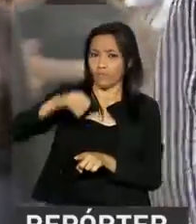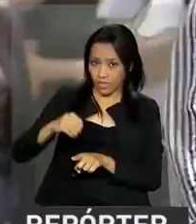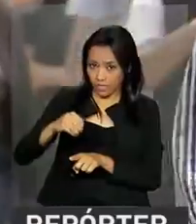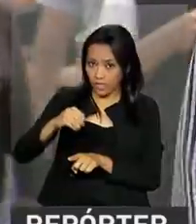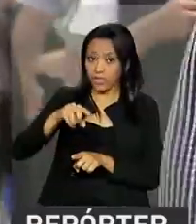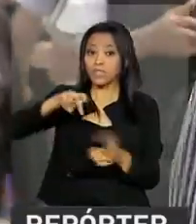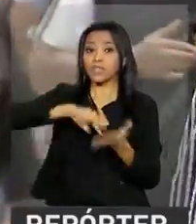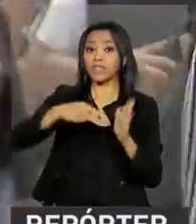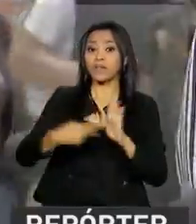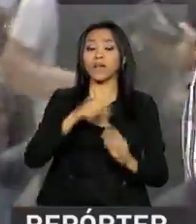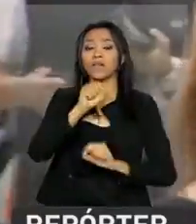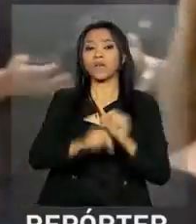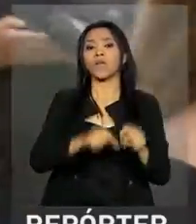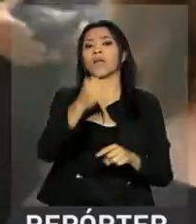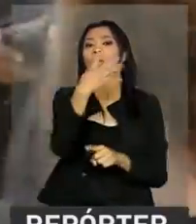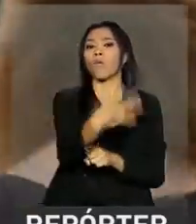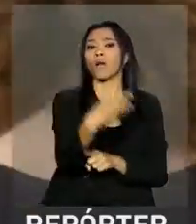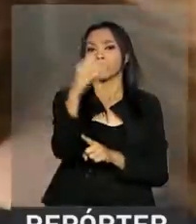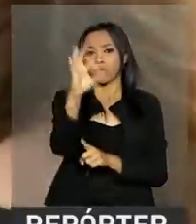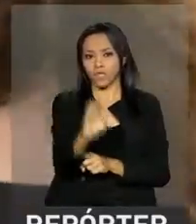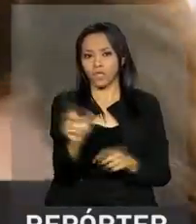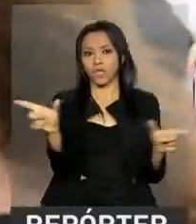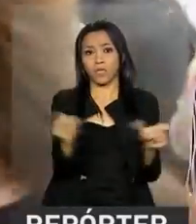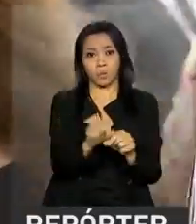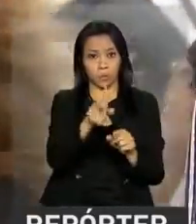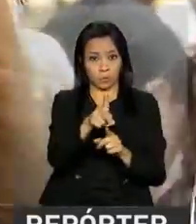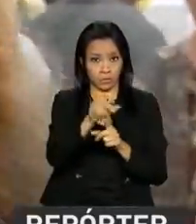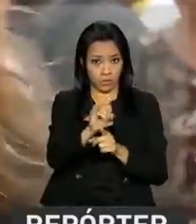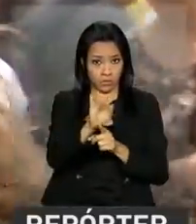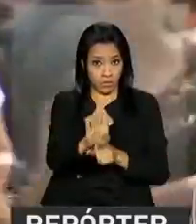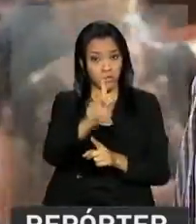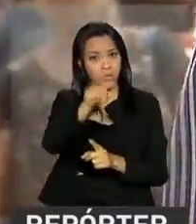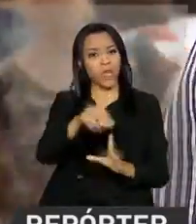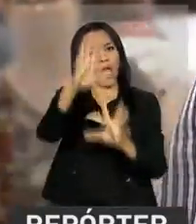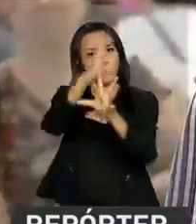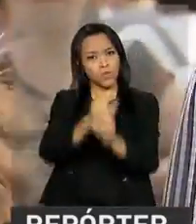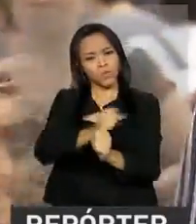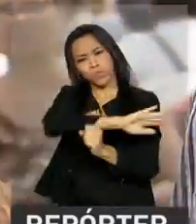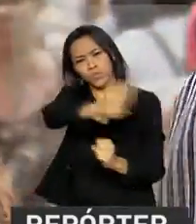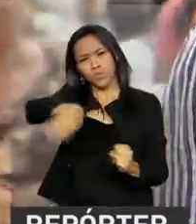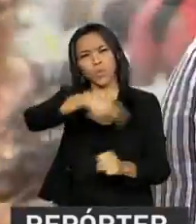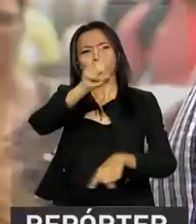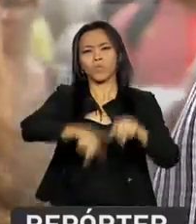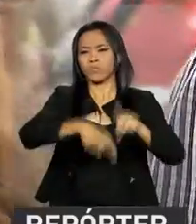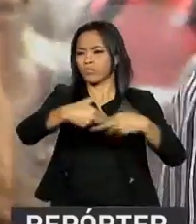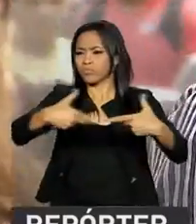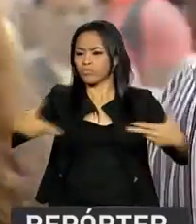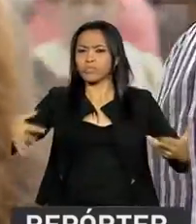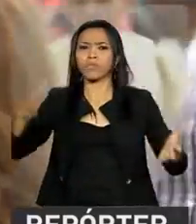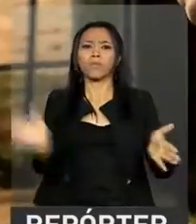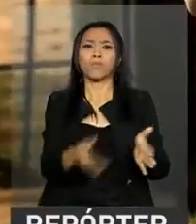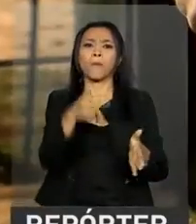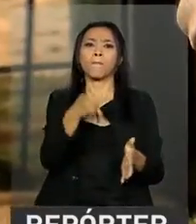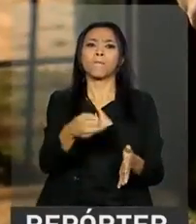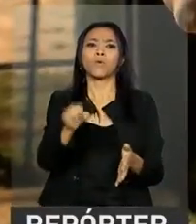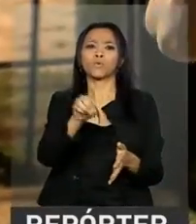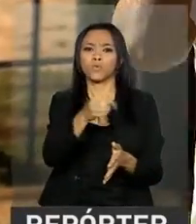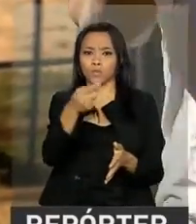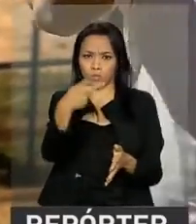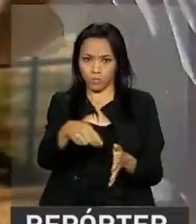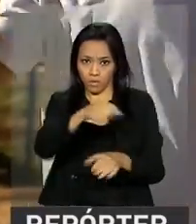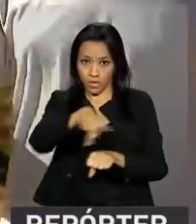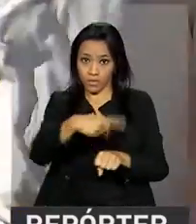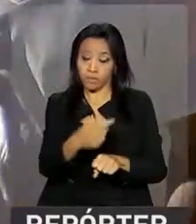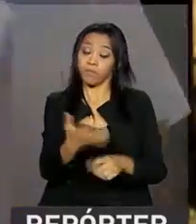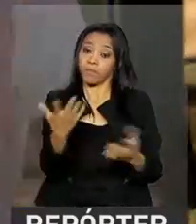representavam 4 por cento do produto interno bruto que é a soma de todos os bens e serviços produzidos no país já no ano passado